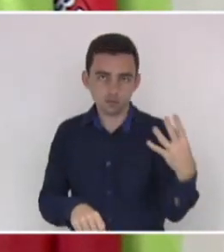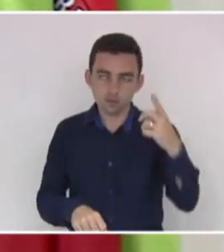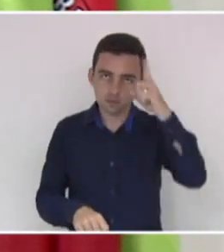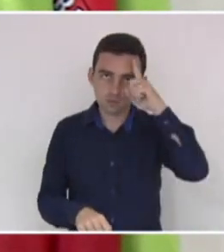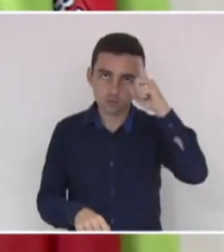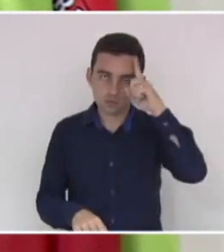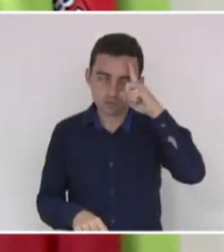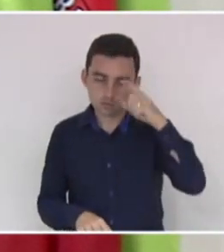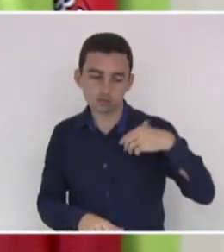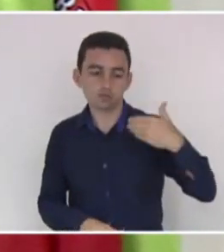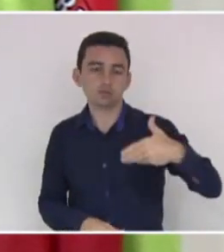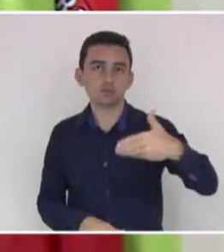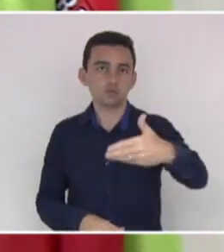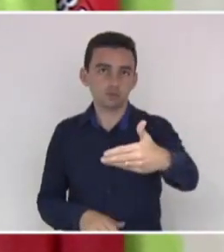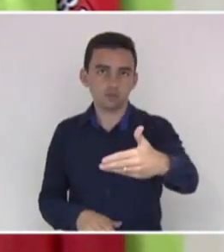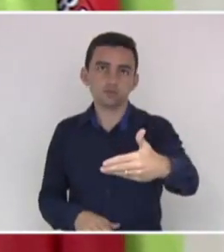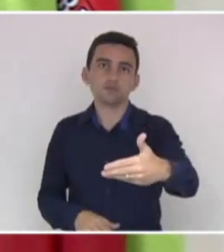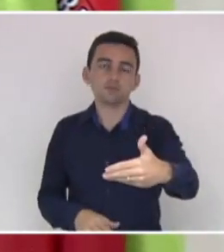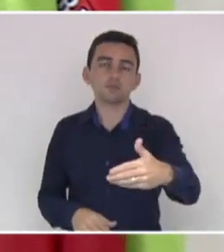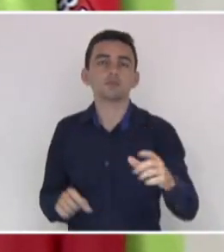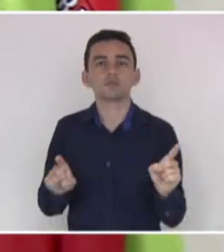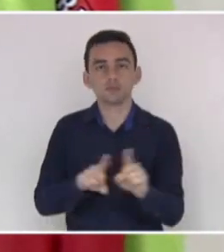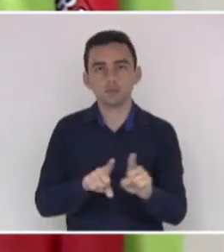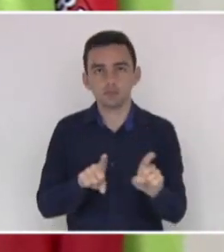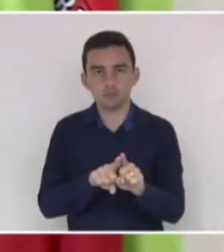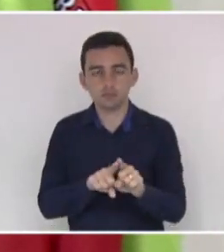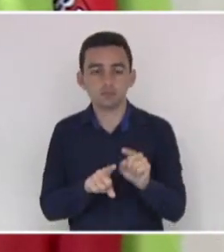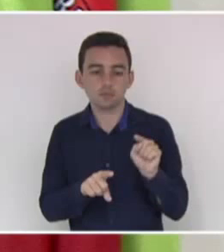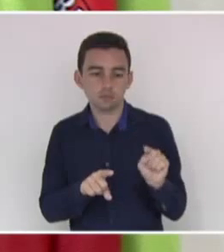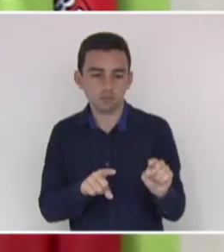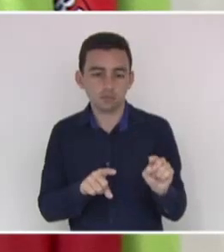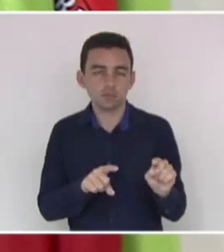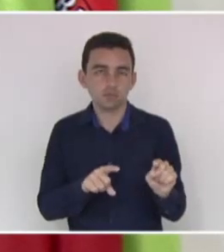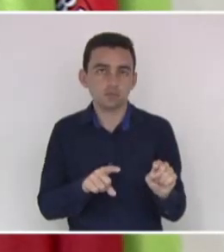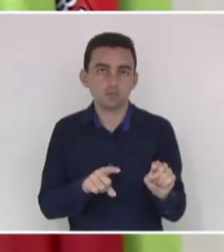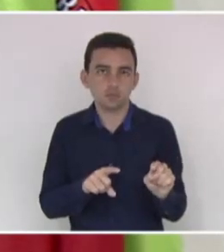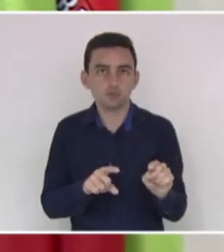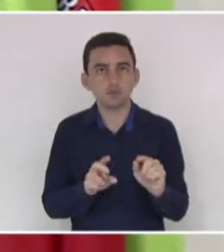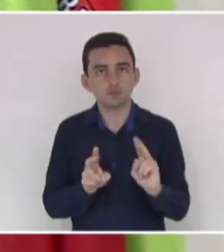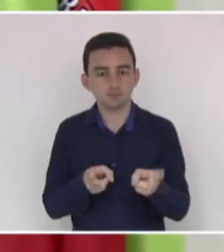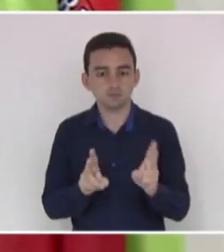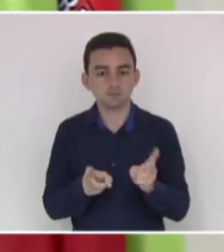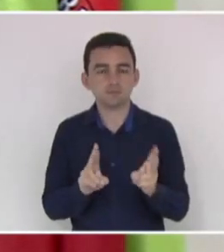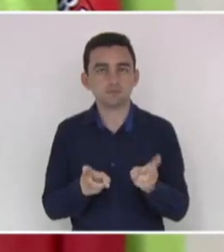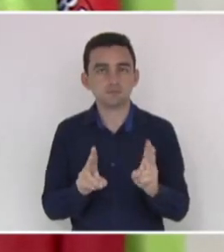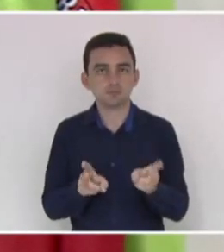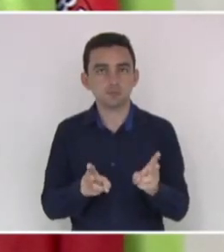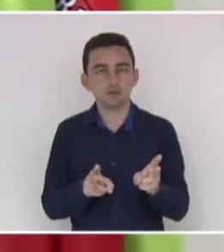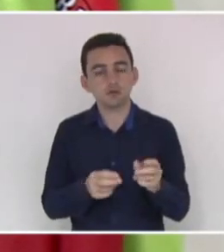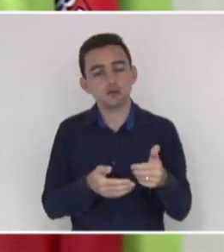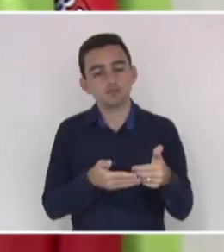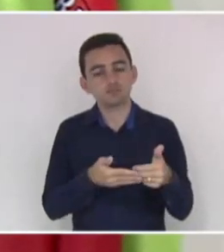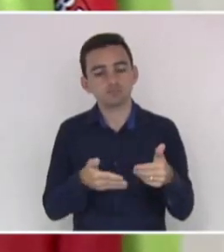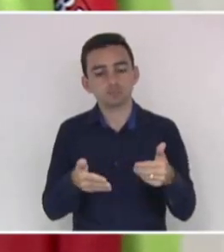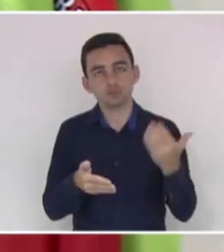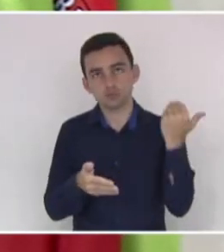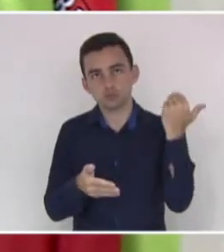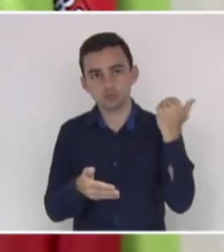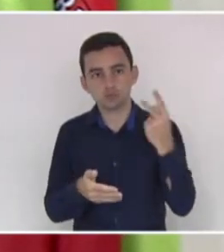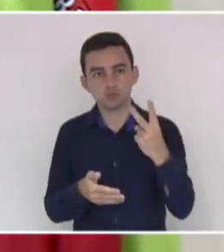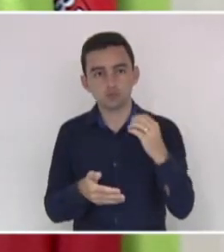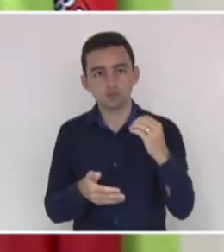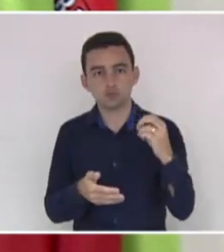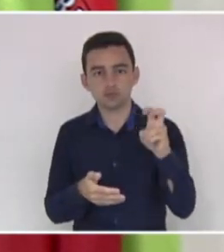forma, a unidade hospitalar do São José mantém, desde 2005, um banco